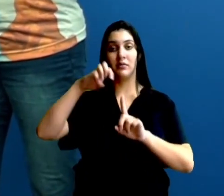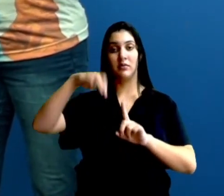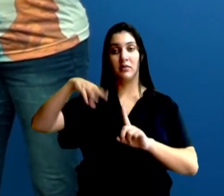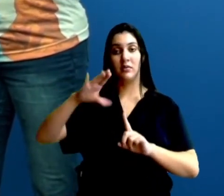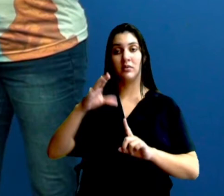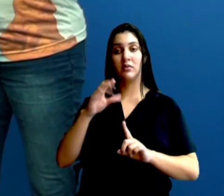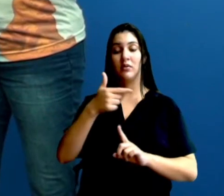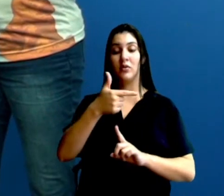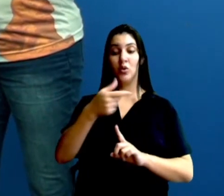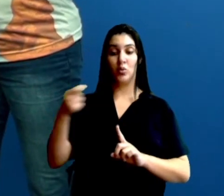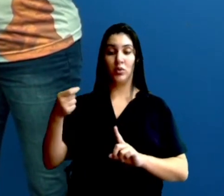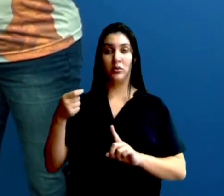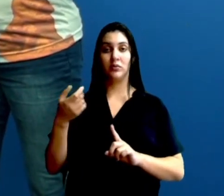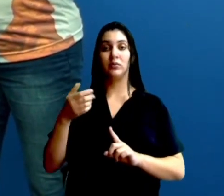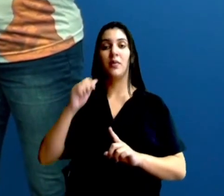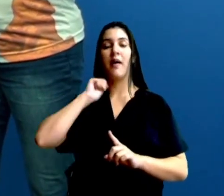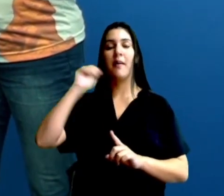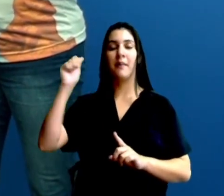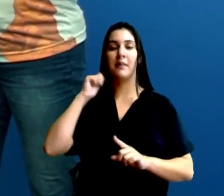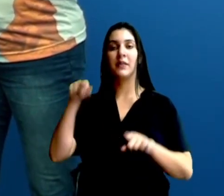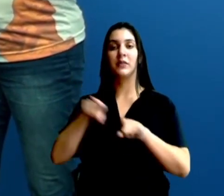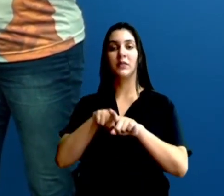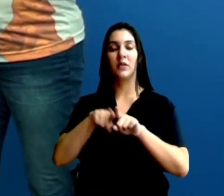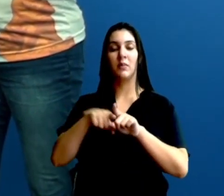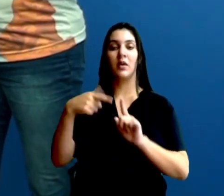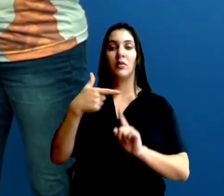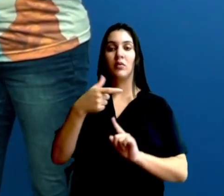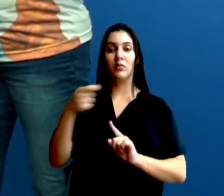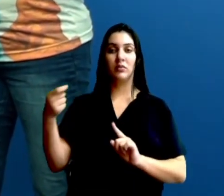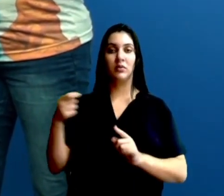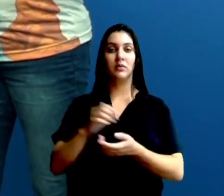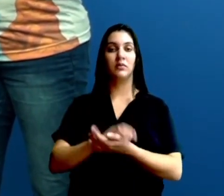200, abril também até